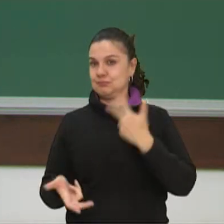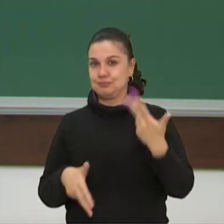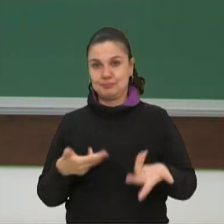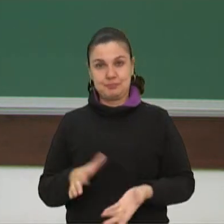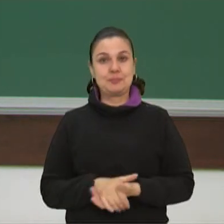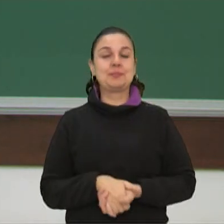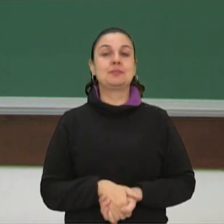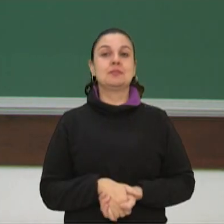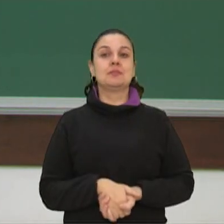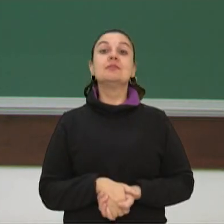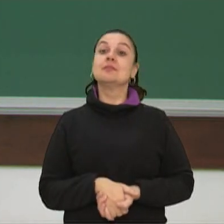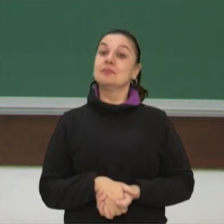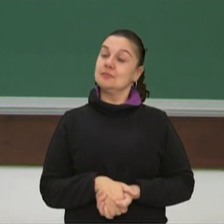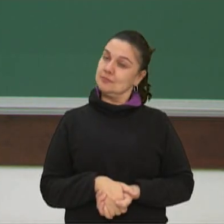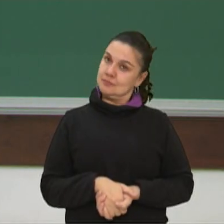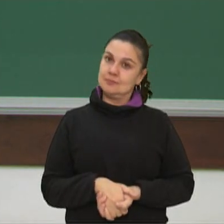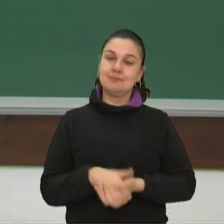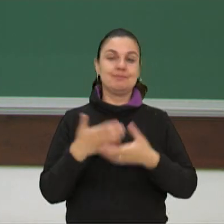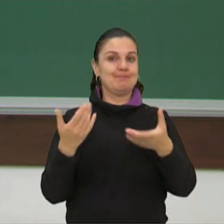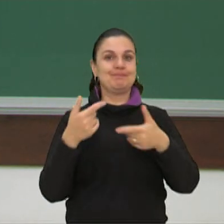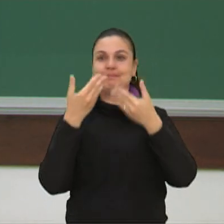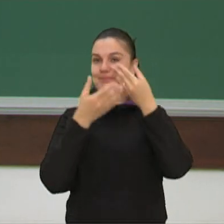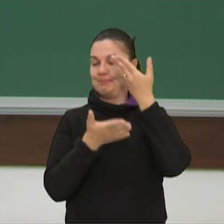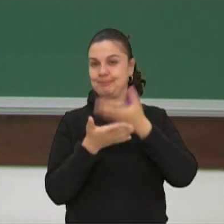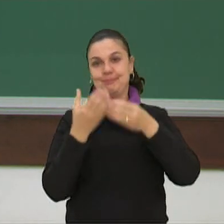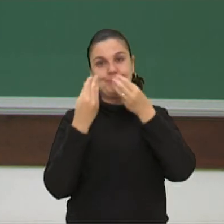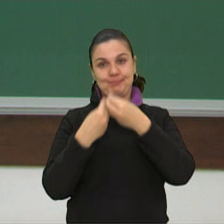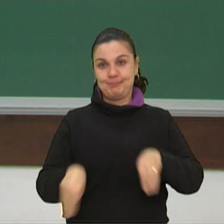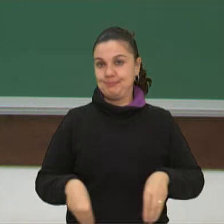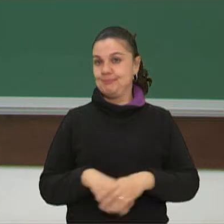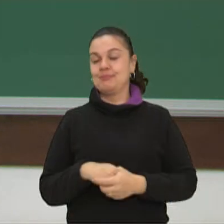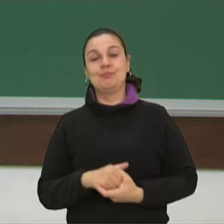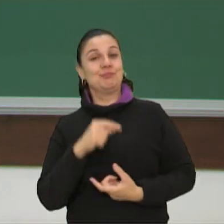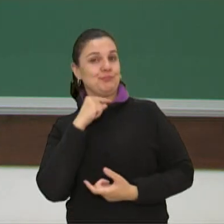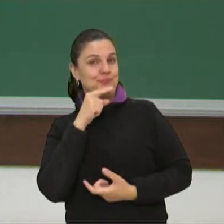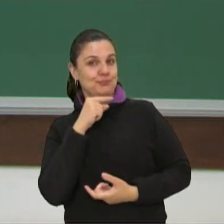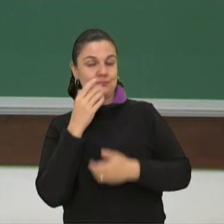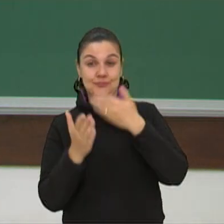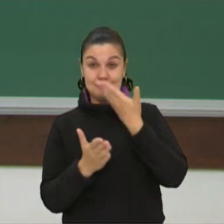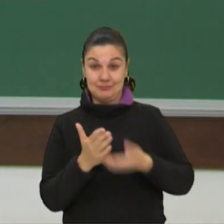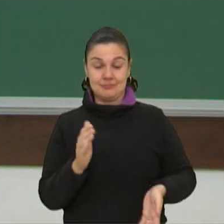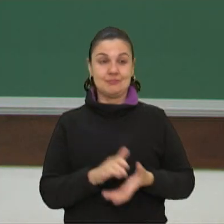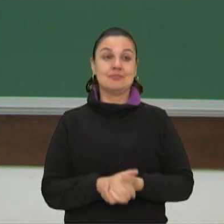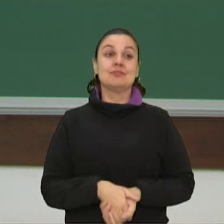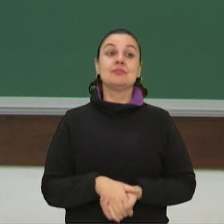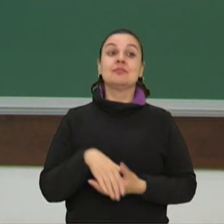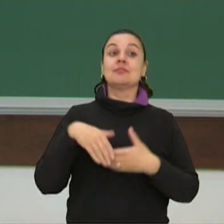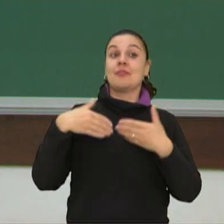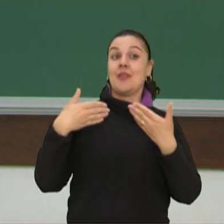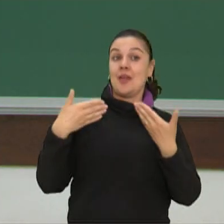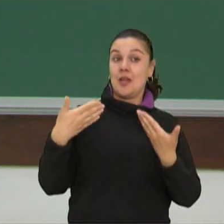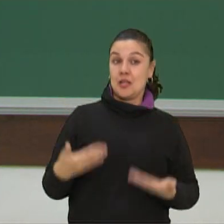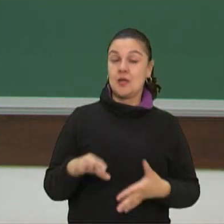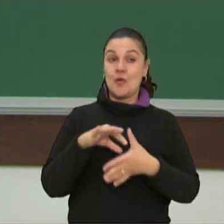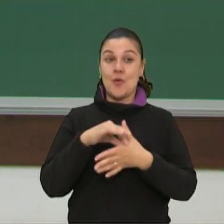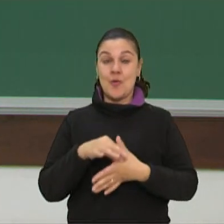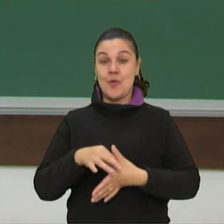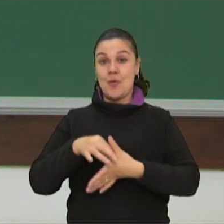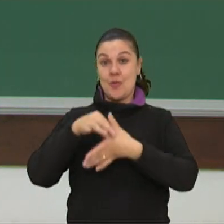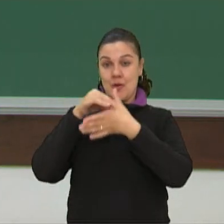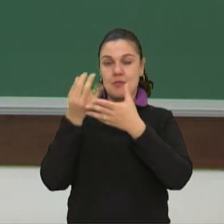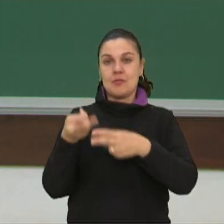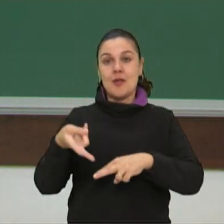Rica. Então a revolta não deu certo, as tropas do governo venceram e, como resultado, líderes